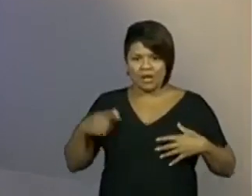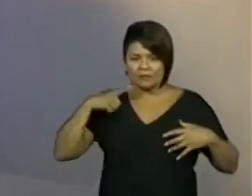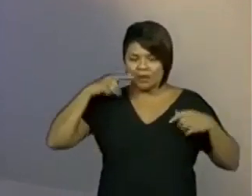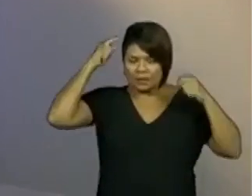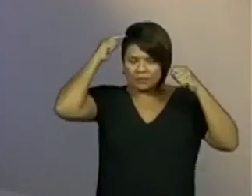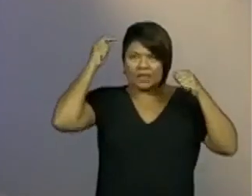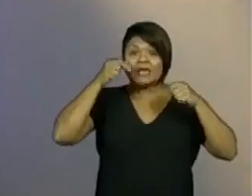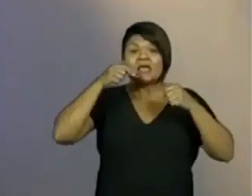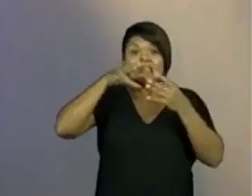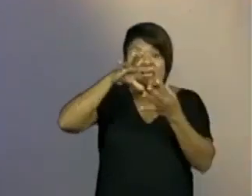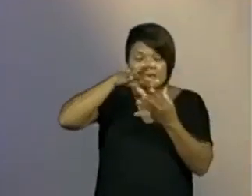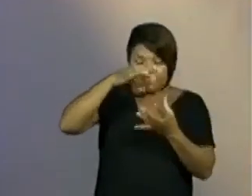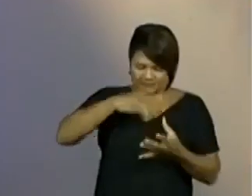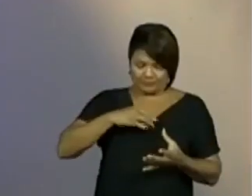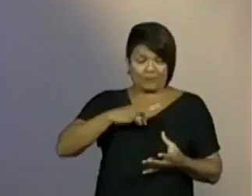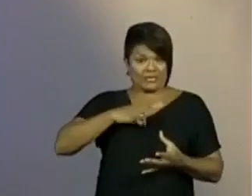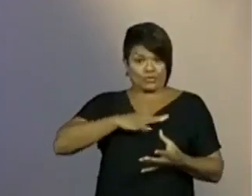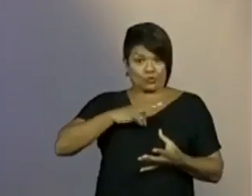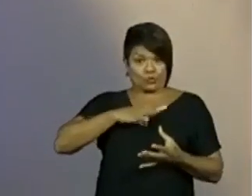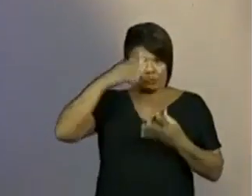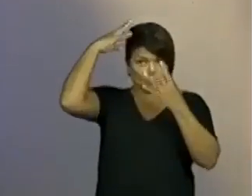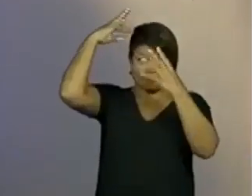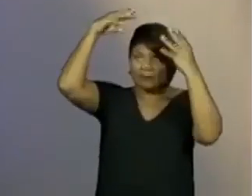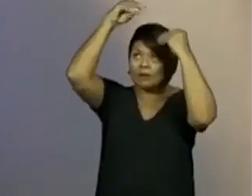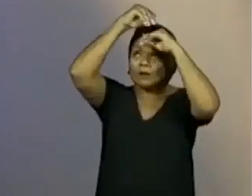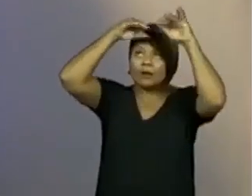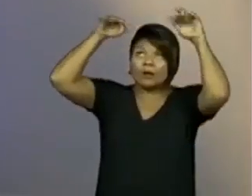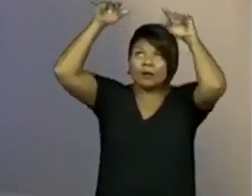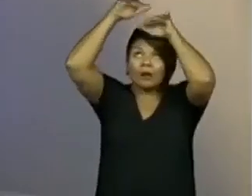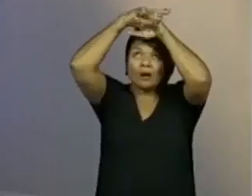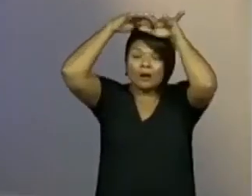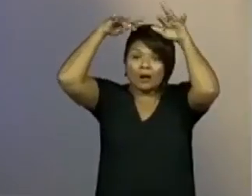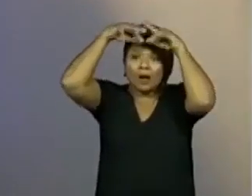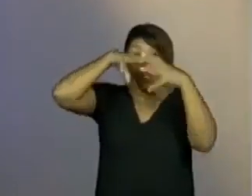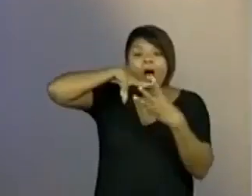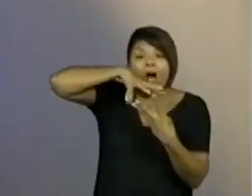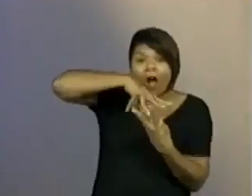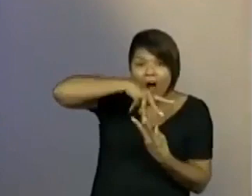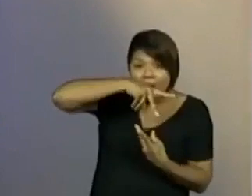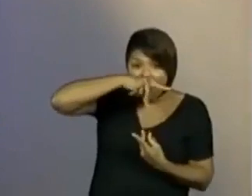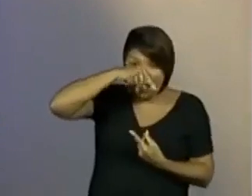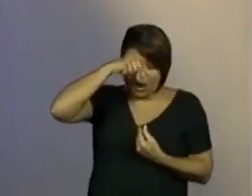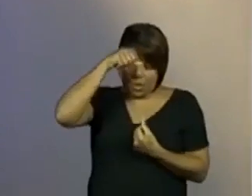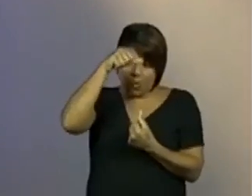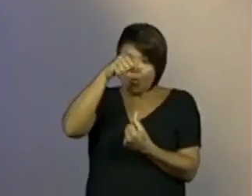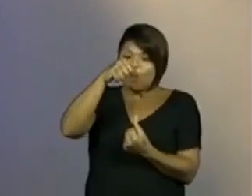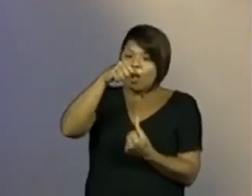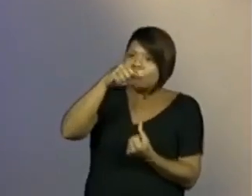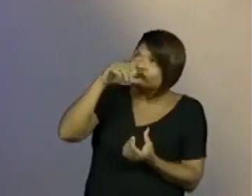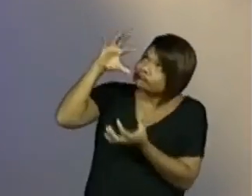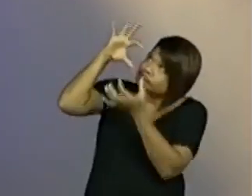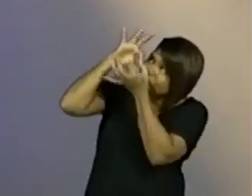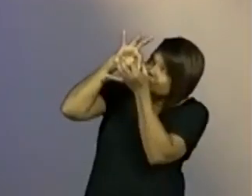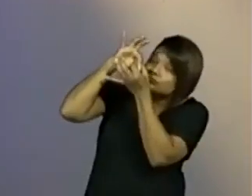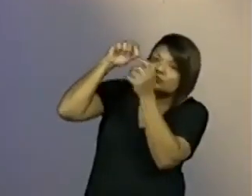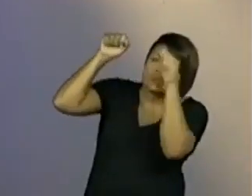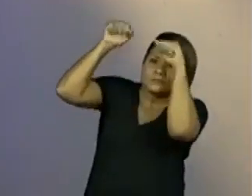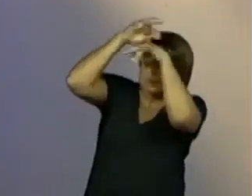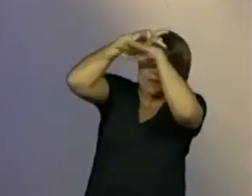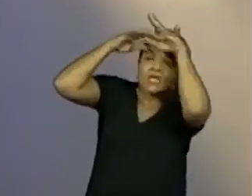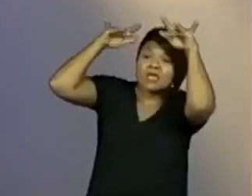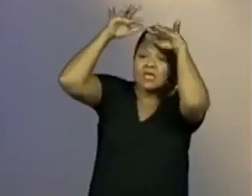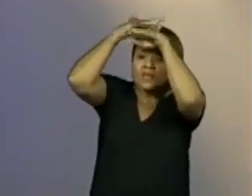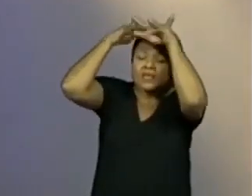nossa cabeça, né? A nossa alma, que é uma parcela desse grande espírito que atravessa um